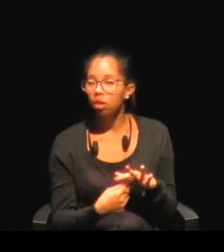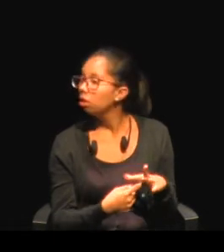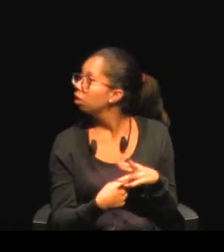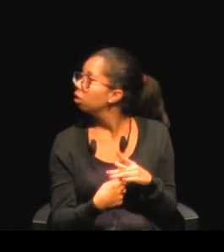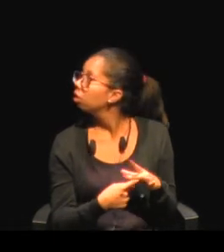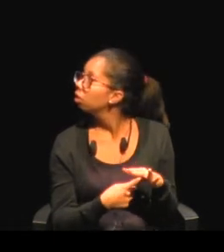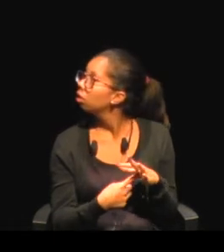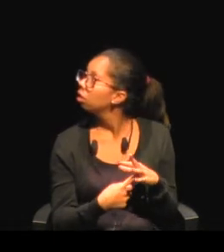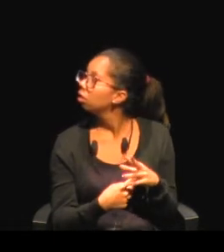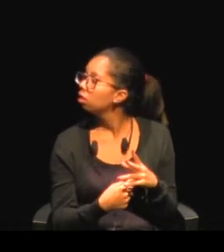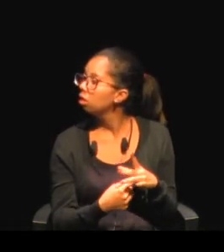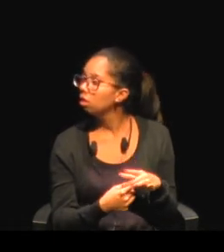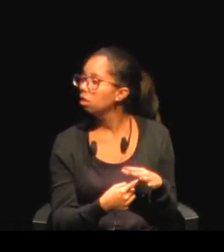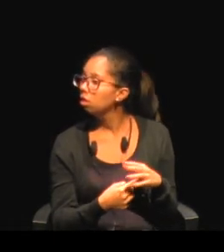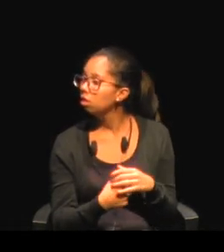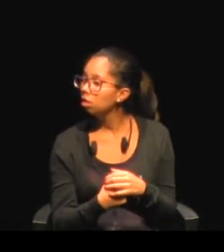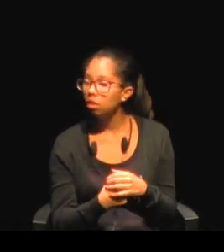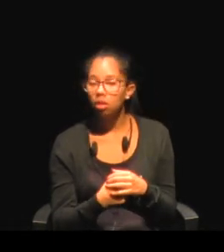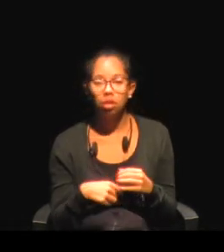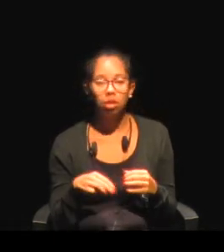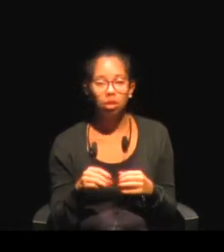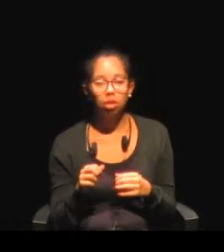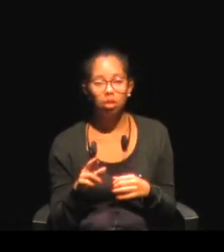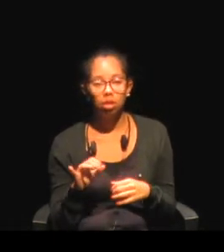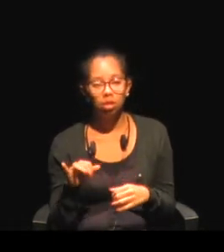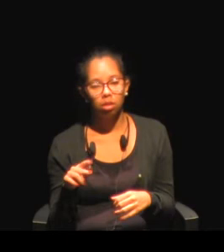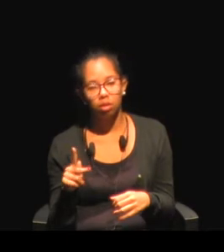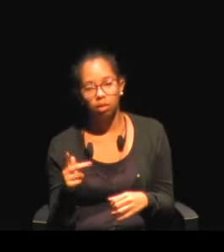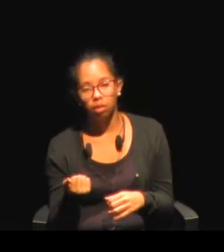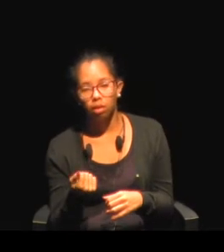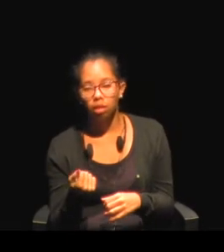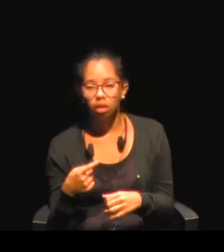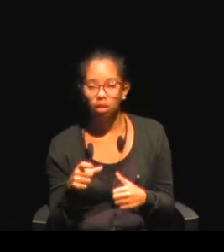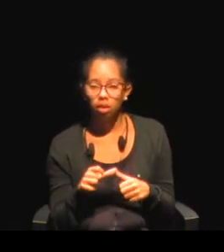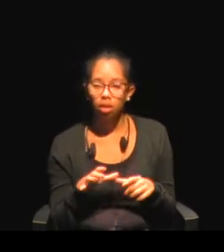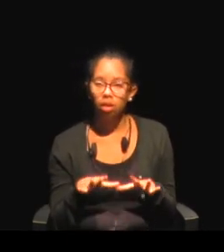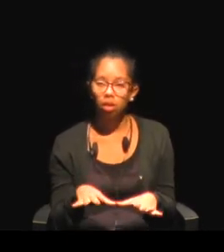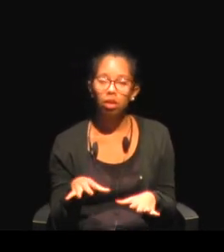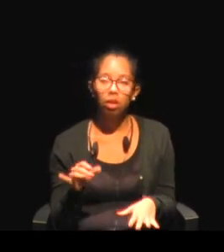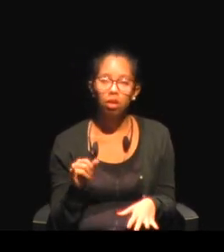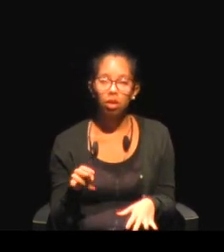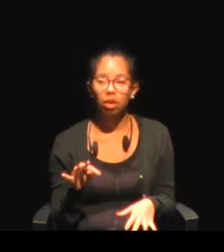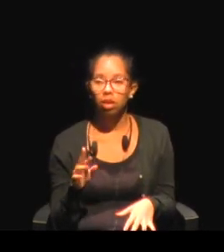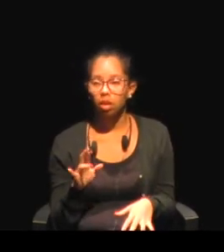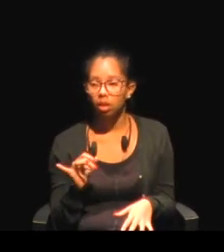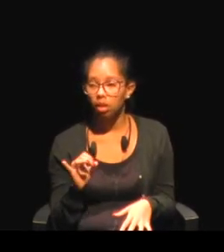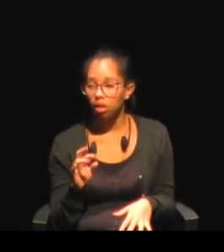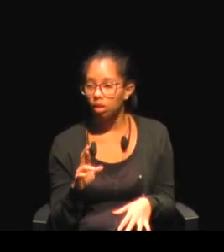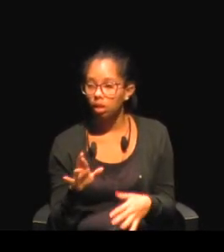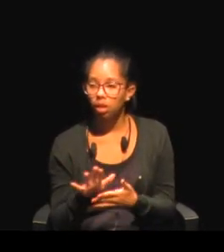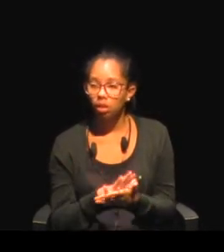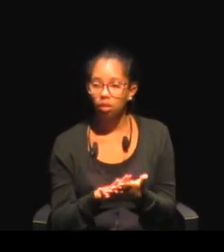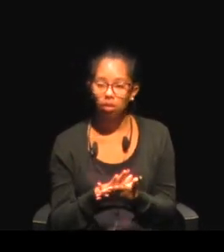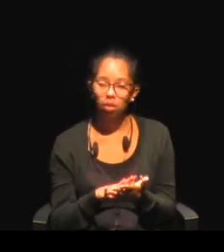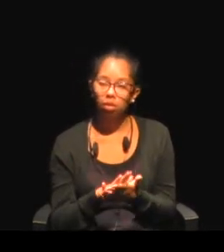começou. Essa praça é uma praça do Arsenal, é uma praça da Marinha e tal, mas é uma praça que fica aqui no